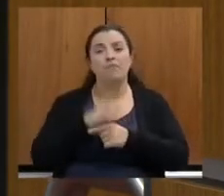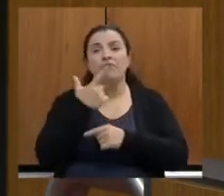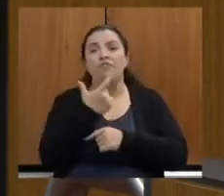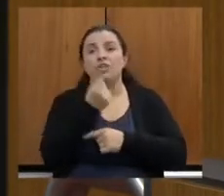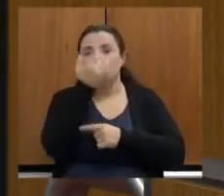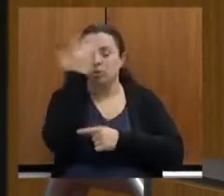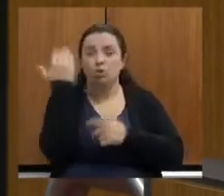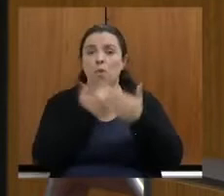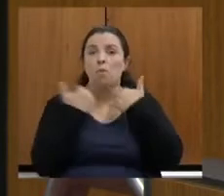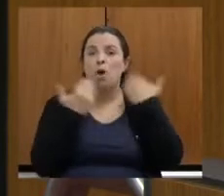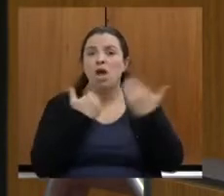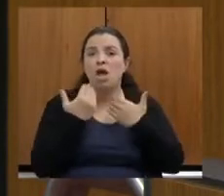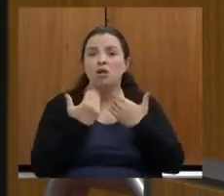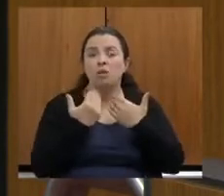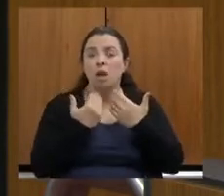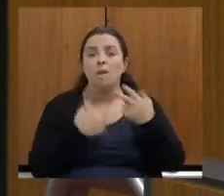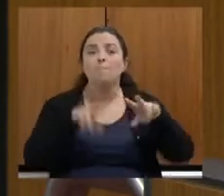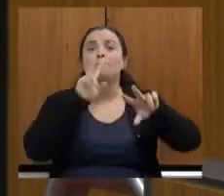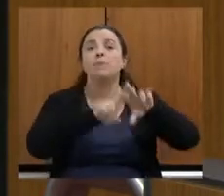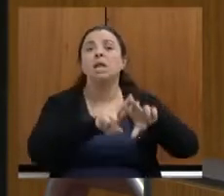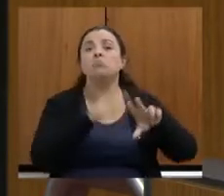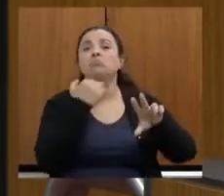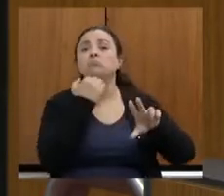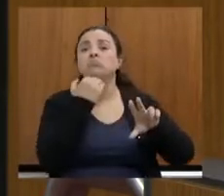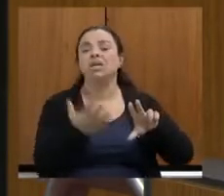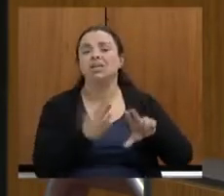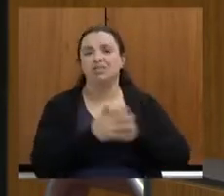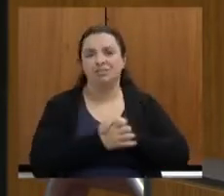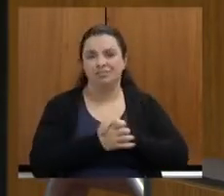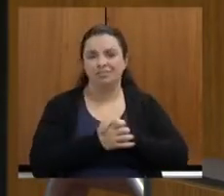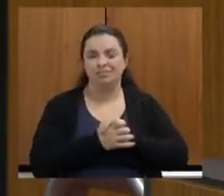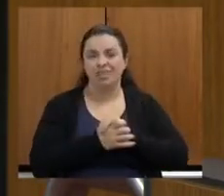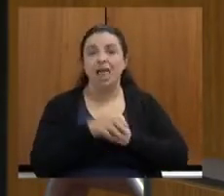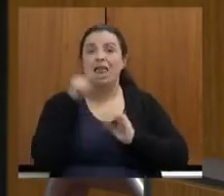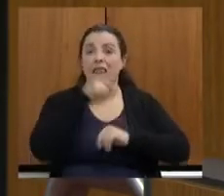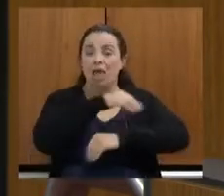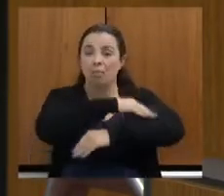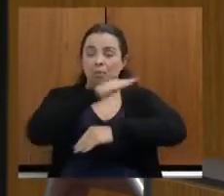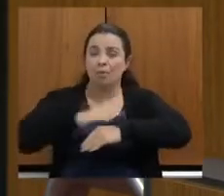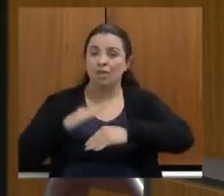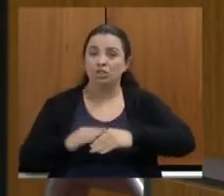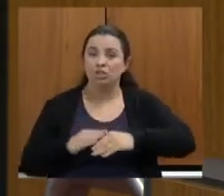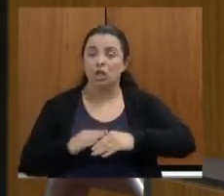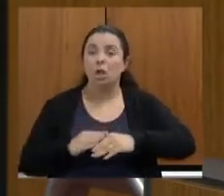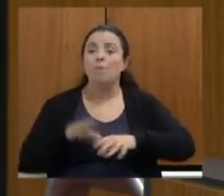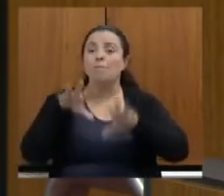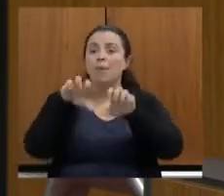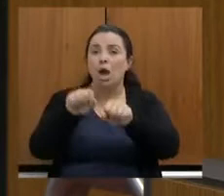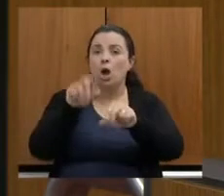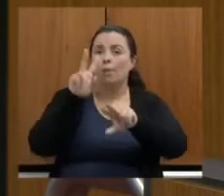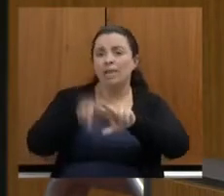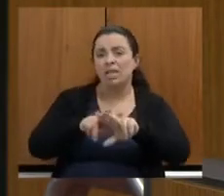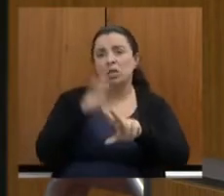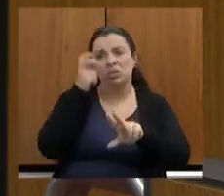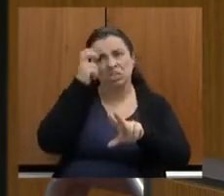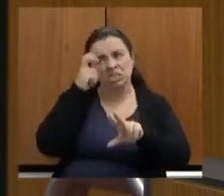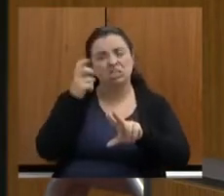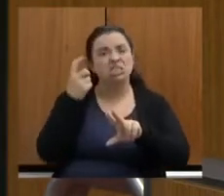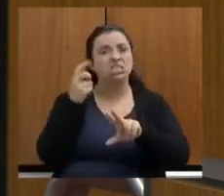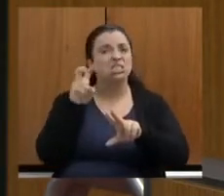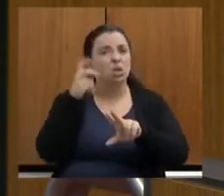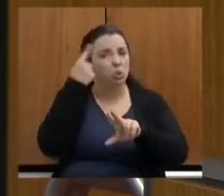preso aconteceu em Brumadinho prenderam por seis dias 5 dias sei lá quantos dias